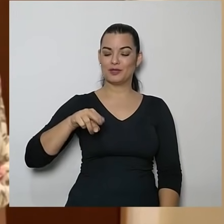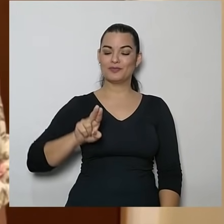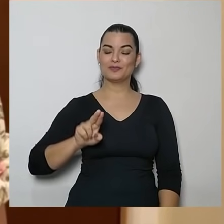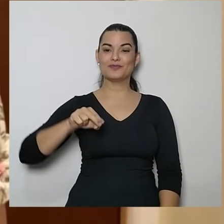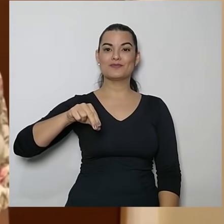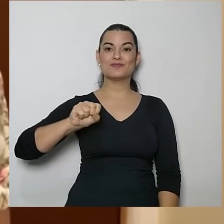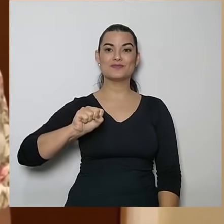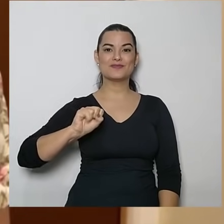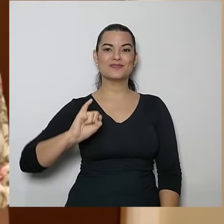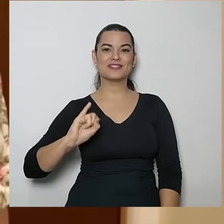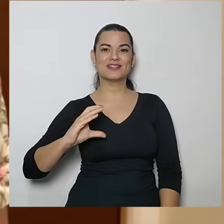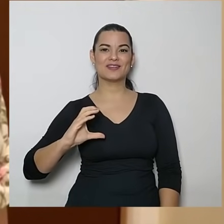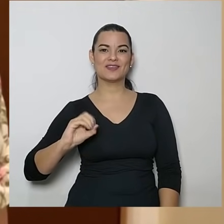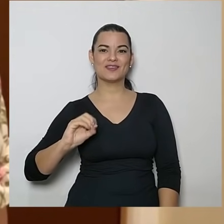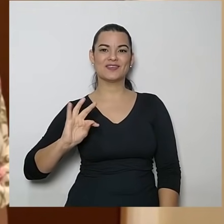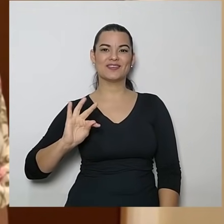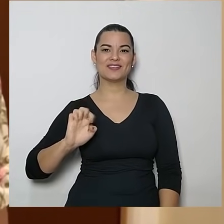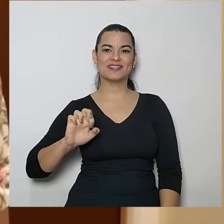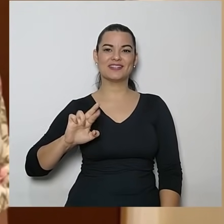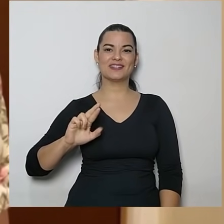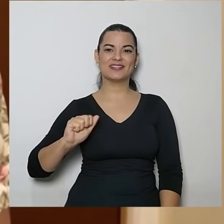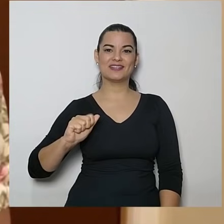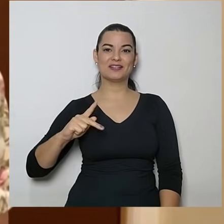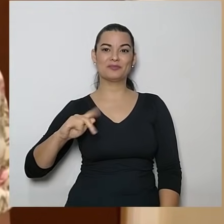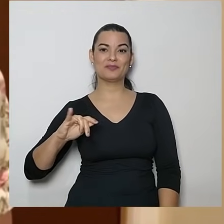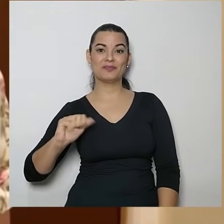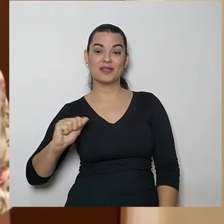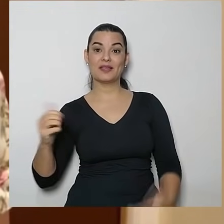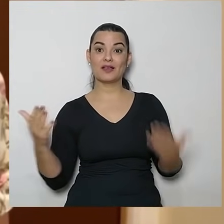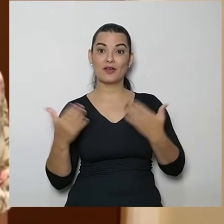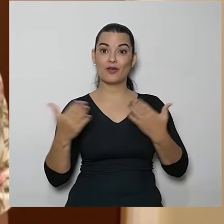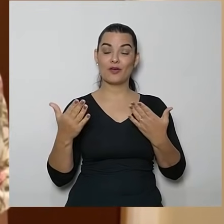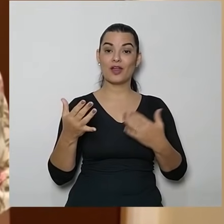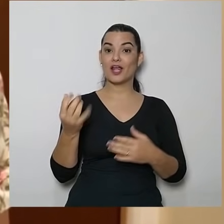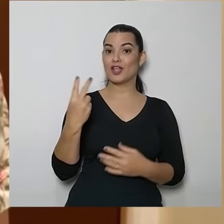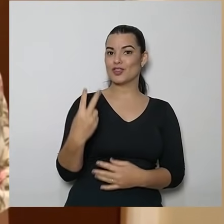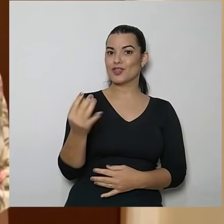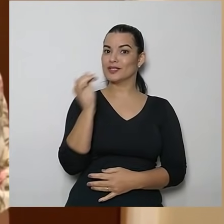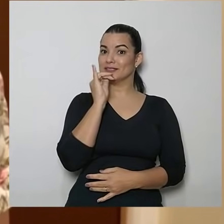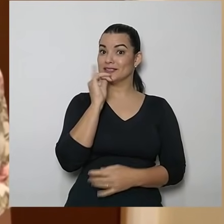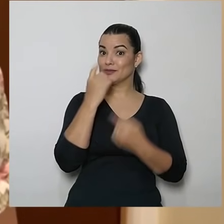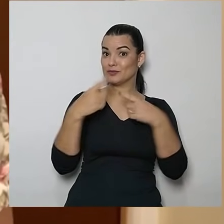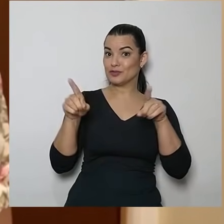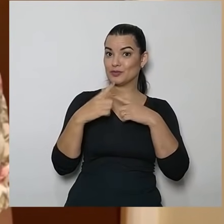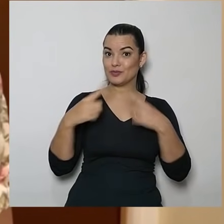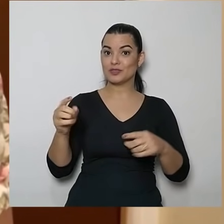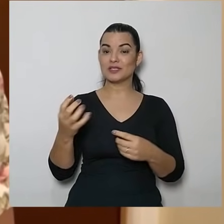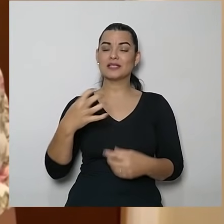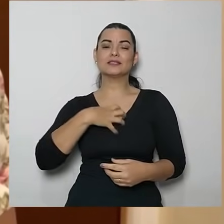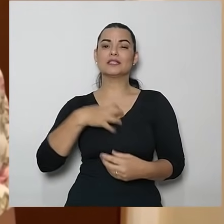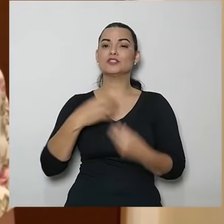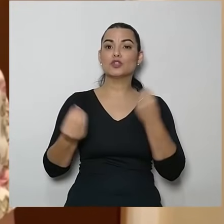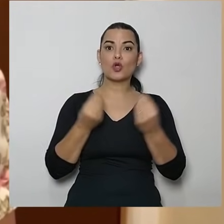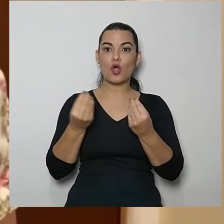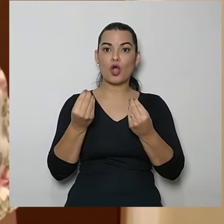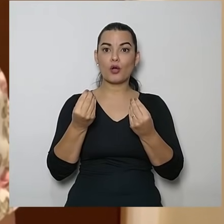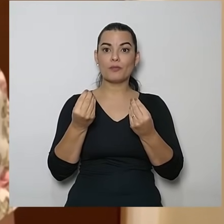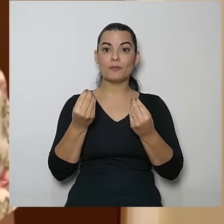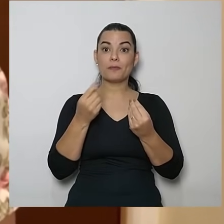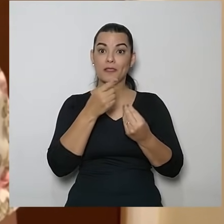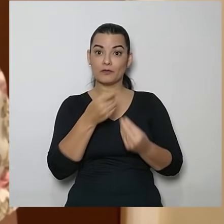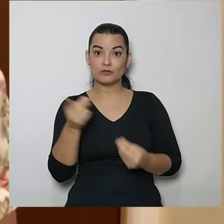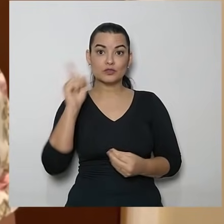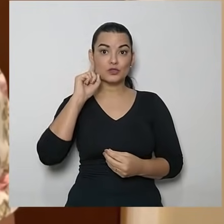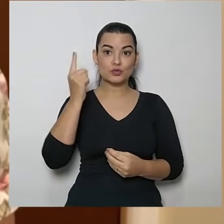agora 2 exemplos musicais e perceber como sentimos essas músicas. Para isso, fechem os